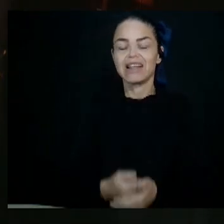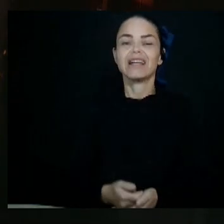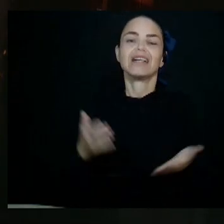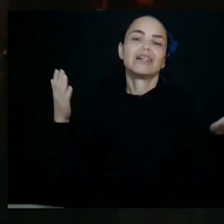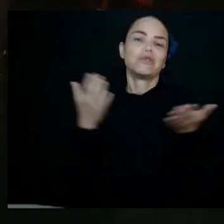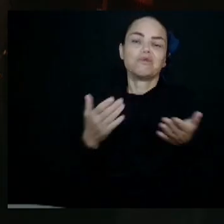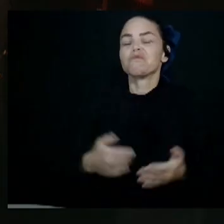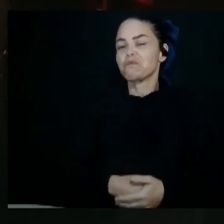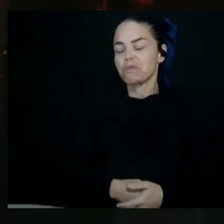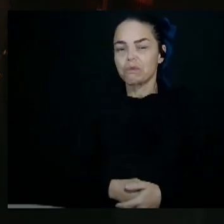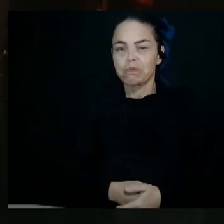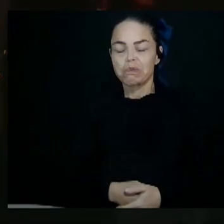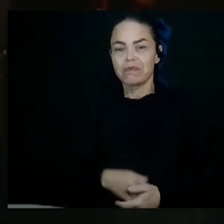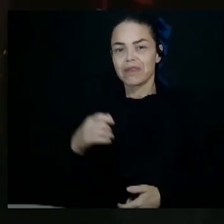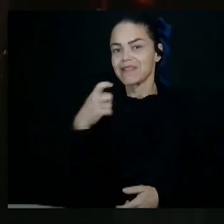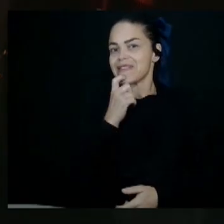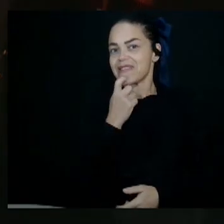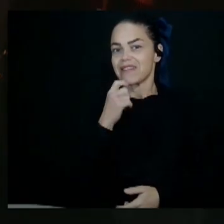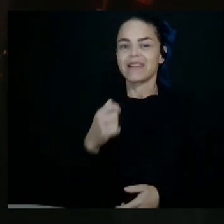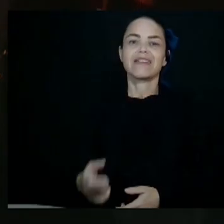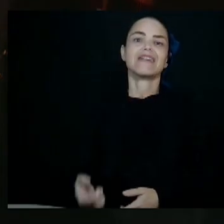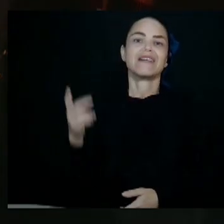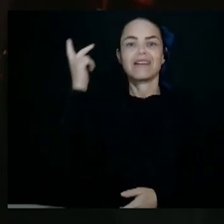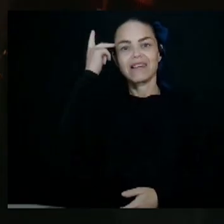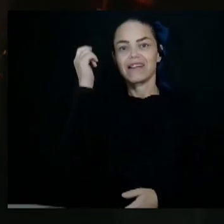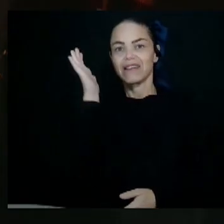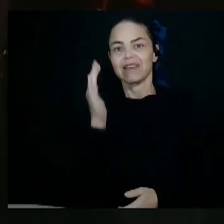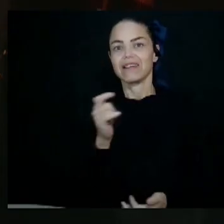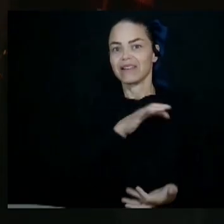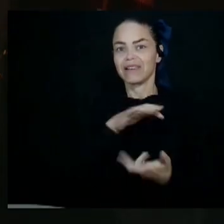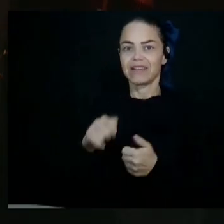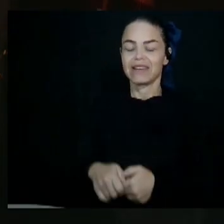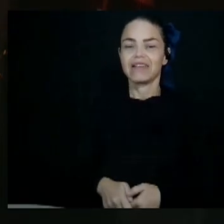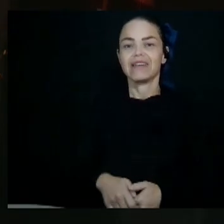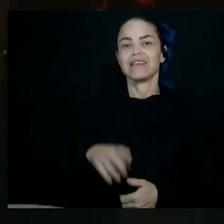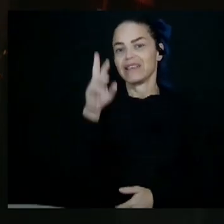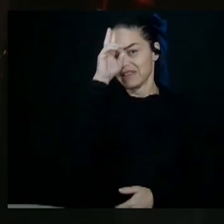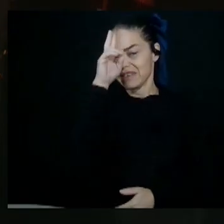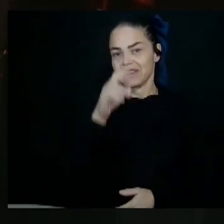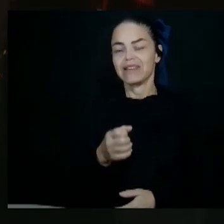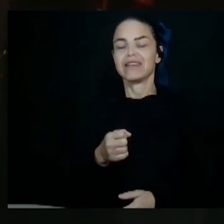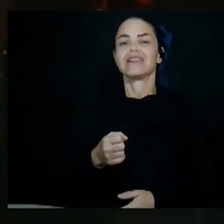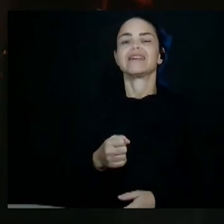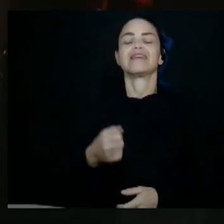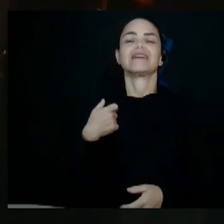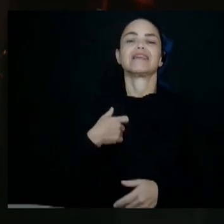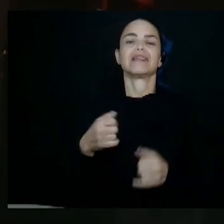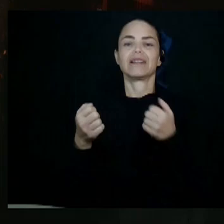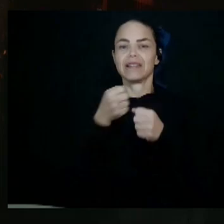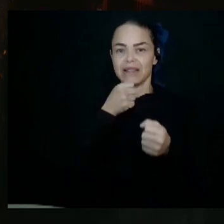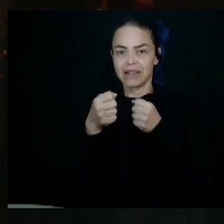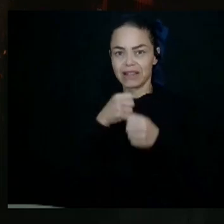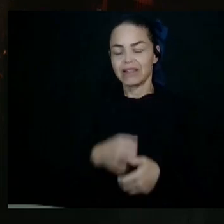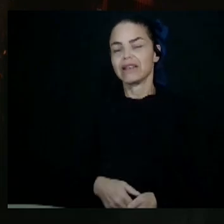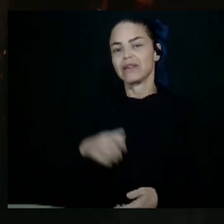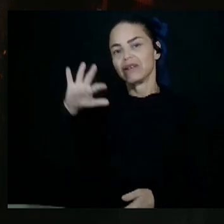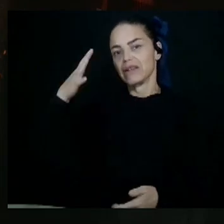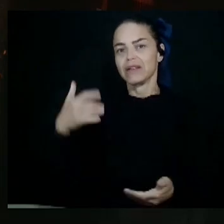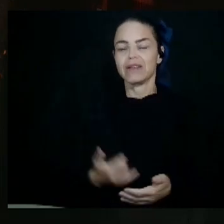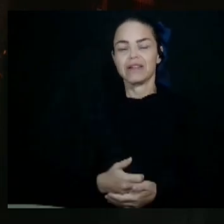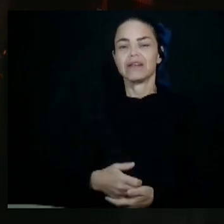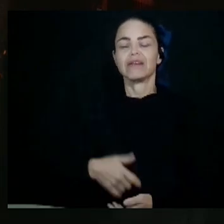atualizadas aqui de Campinas, do estado de São Paulo, Brasil e mundo. Ao meio-dia, Gabriel Castro trazendo informações do que aconteceu ontem na